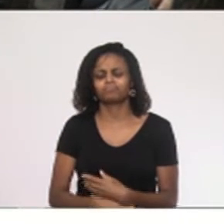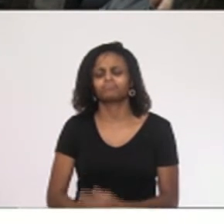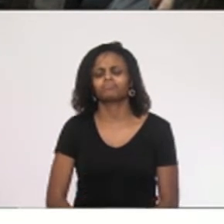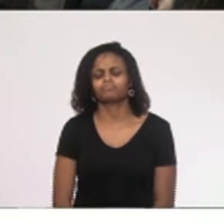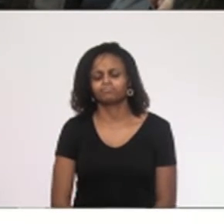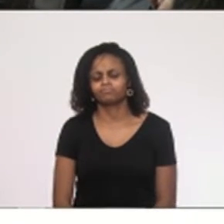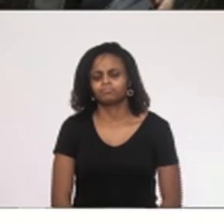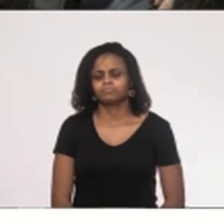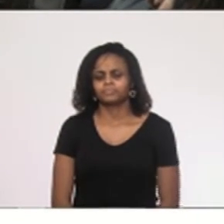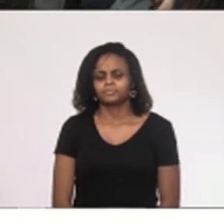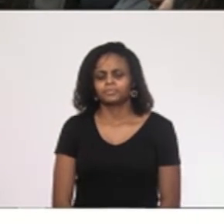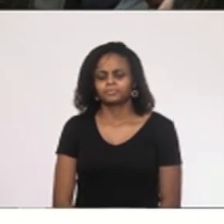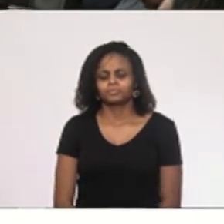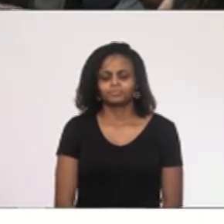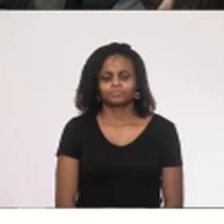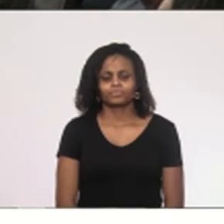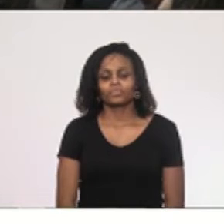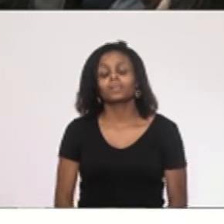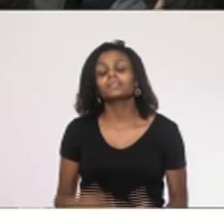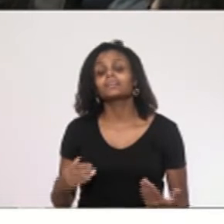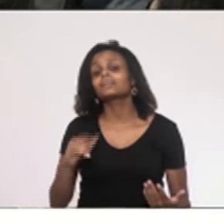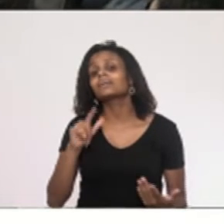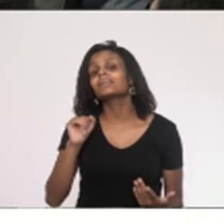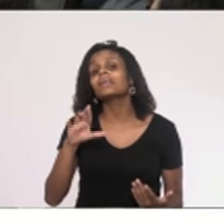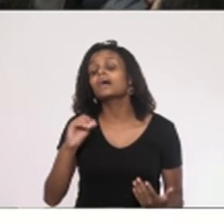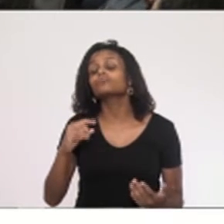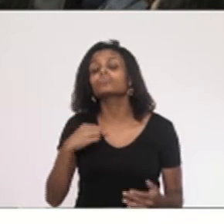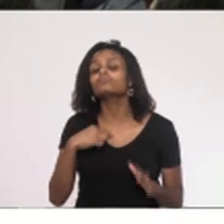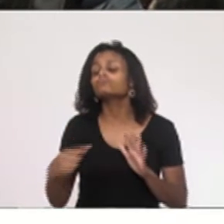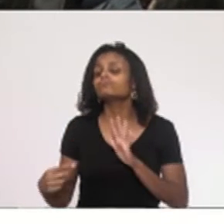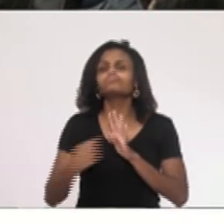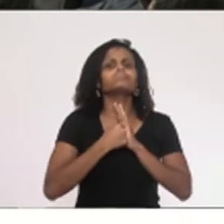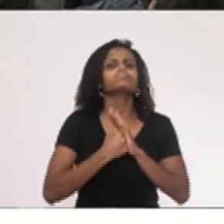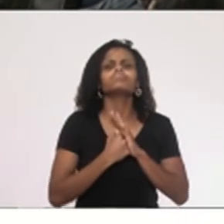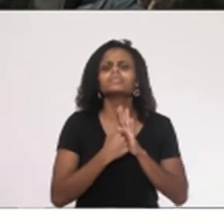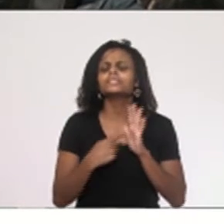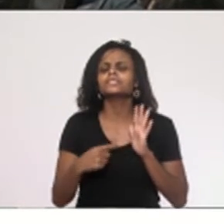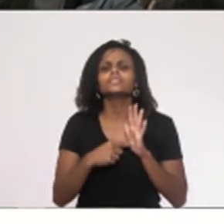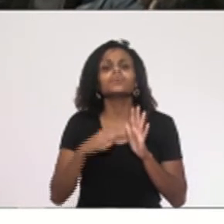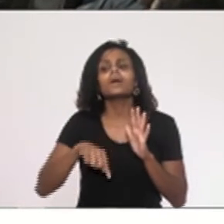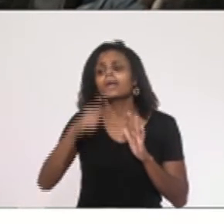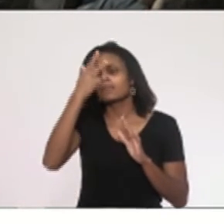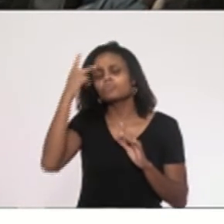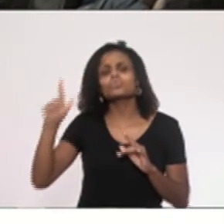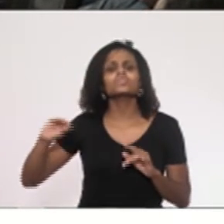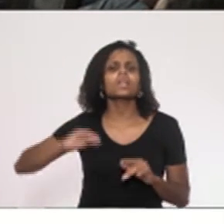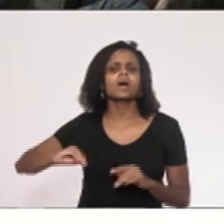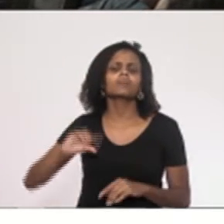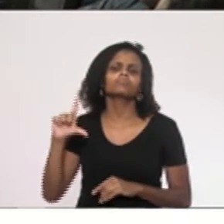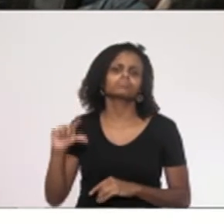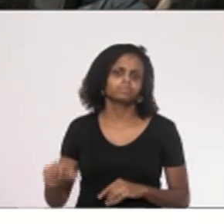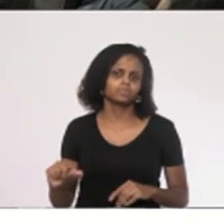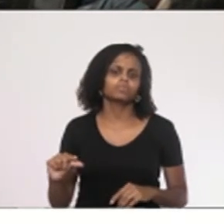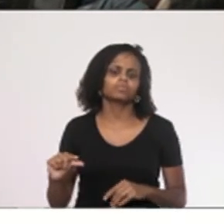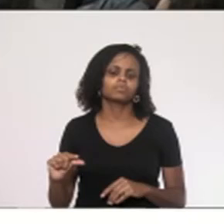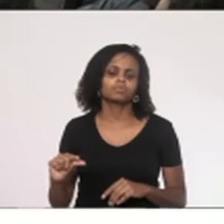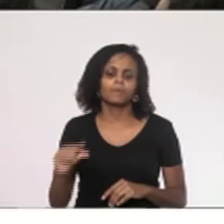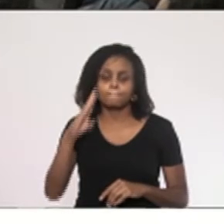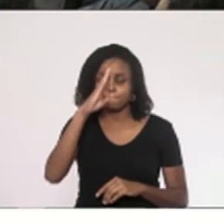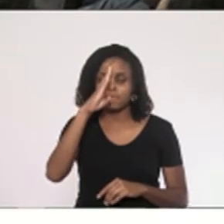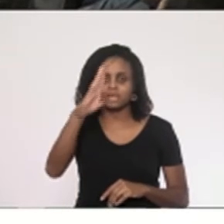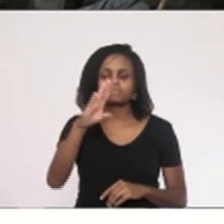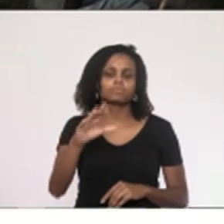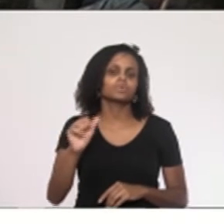imensa, né? E, evidentemente, quem sentiu mais na carne foram aqueles que ganhavam menos, principalmente